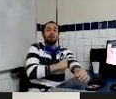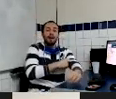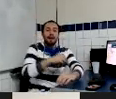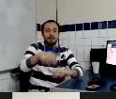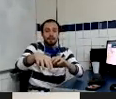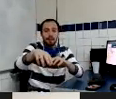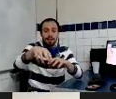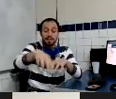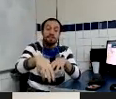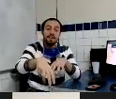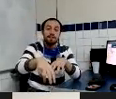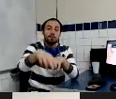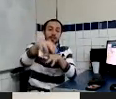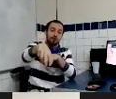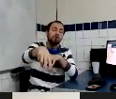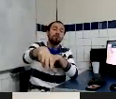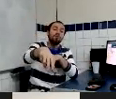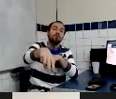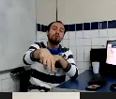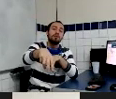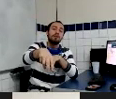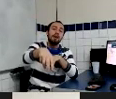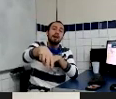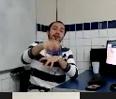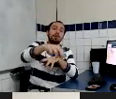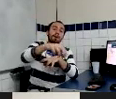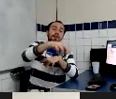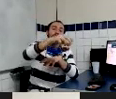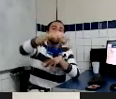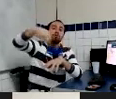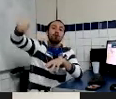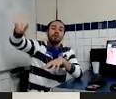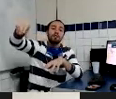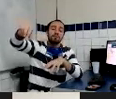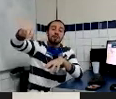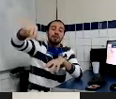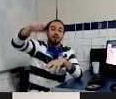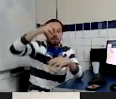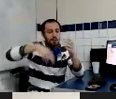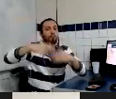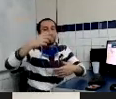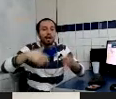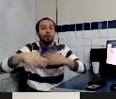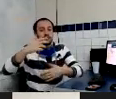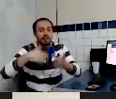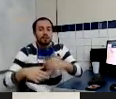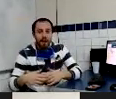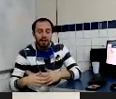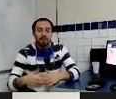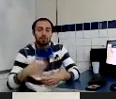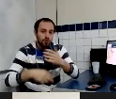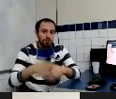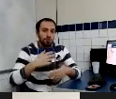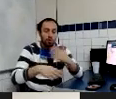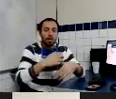portanto, essa civilização, esse grupo de pessoas, não é mais um grupo nômade. Se vocês acompanharam antes das